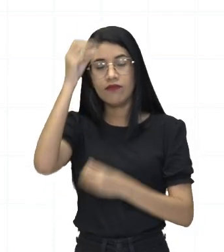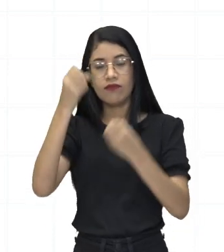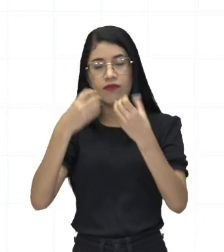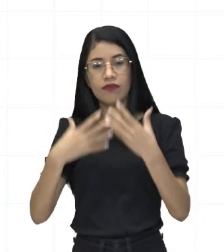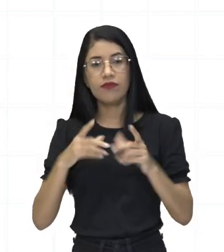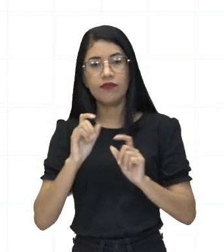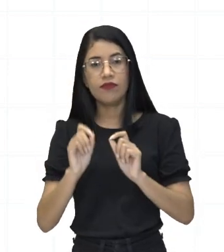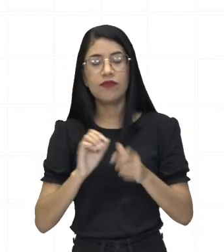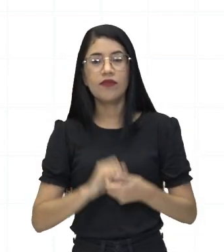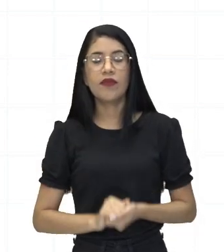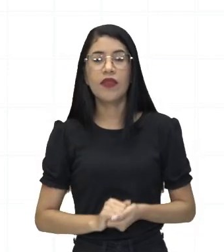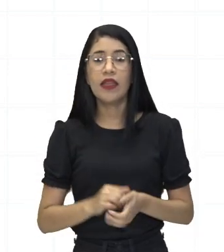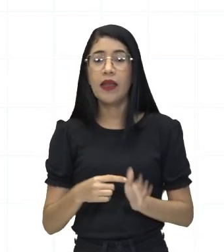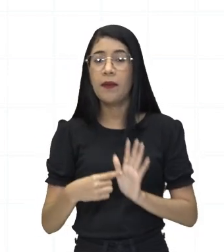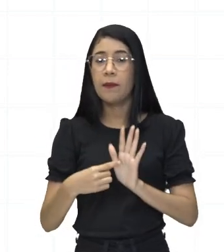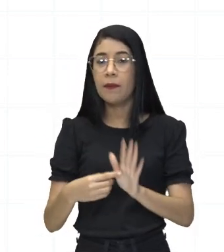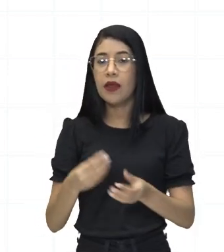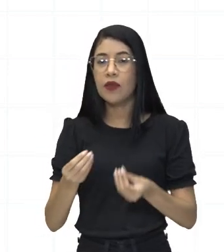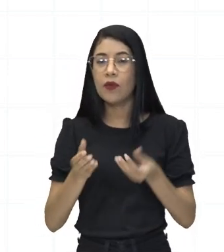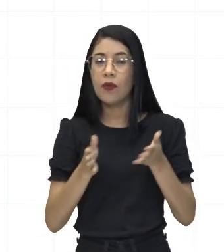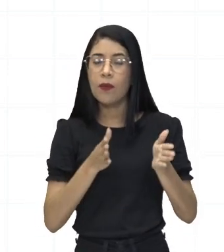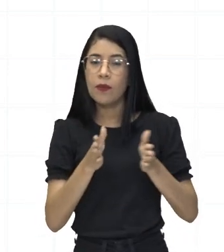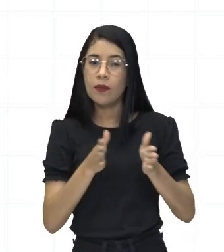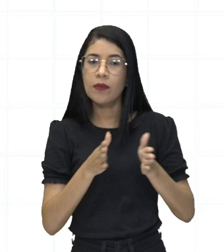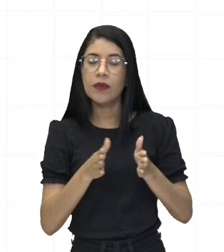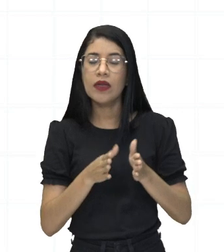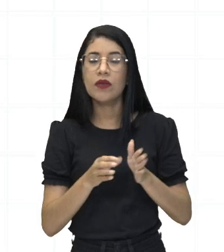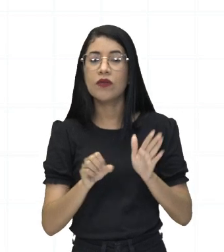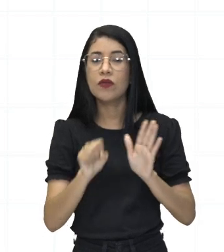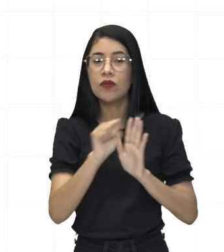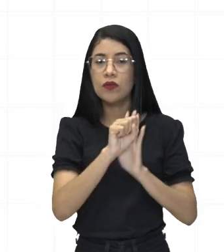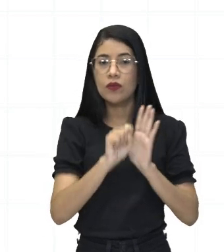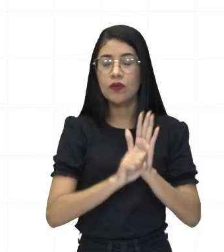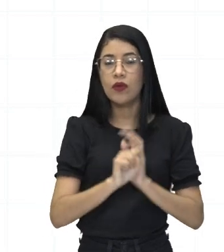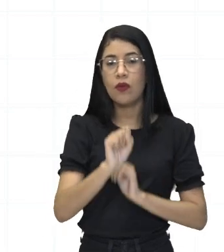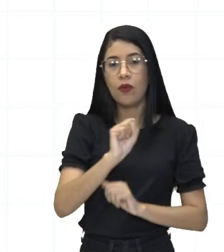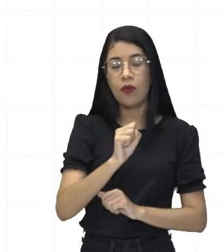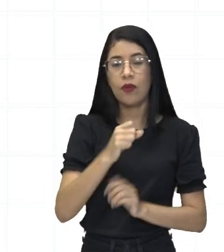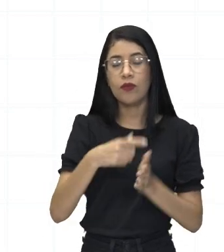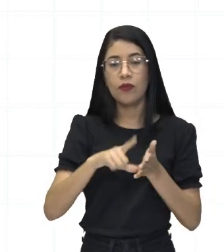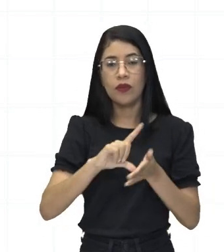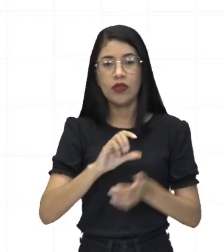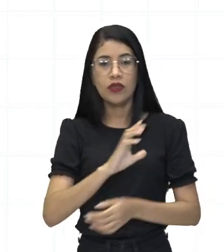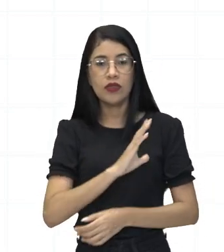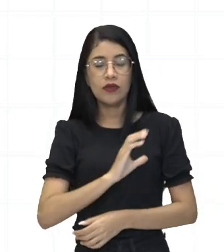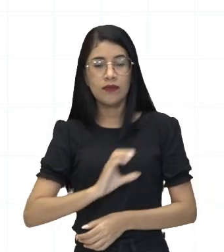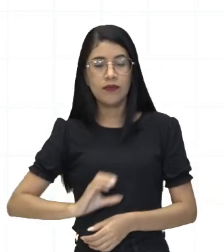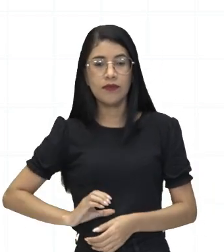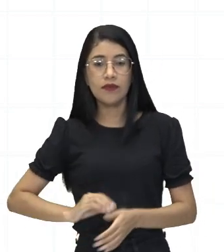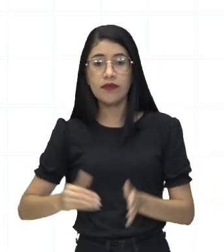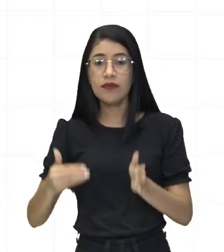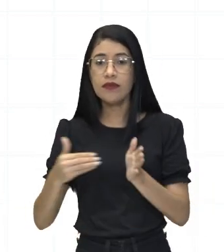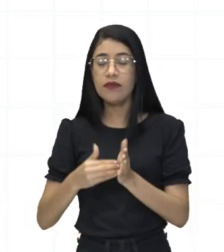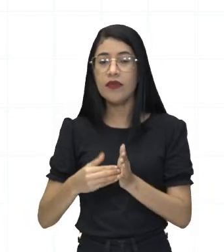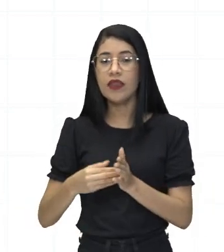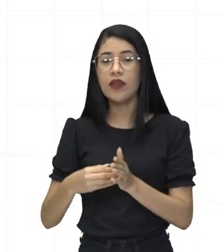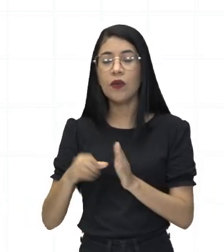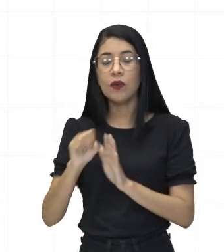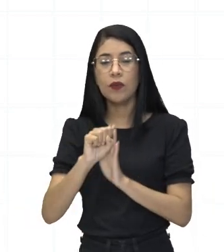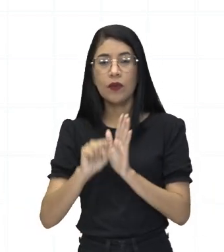se destacou no período que foi do século VIII a.C. ao século